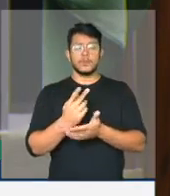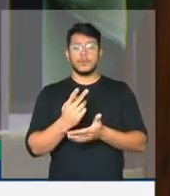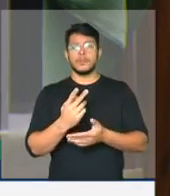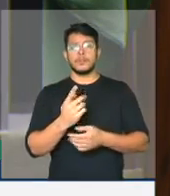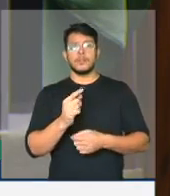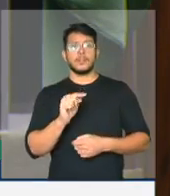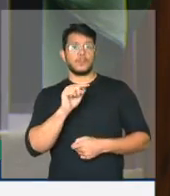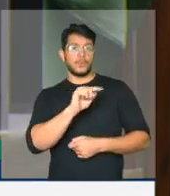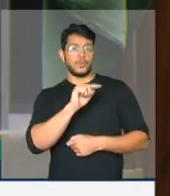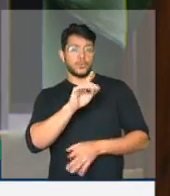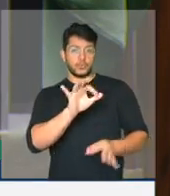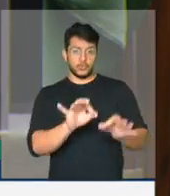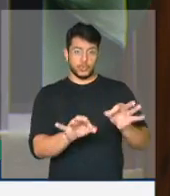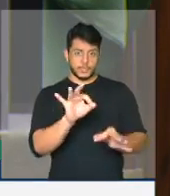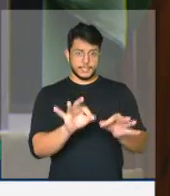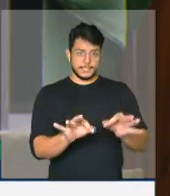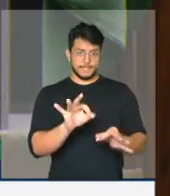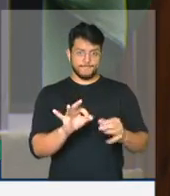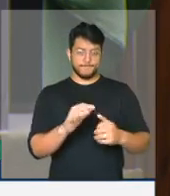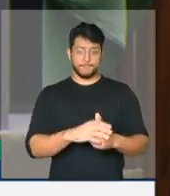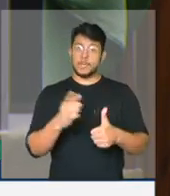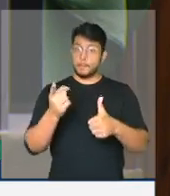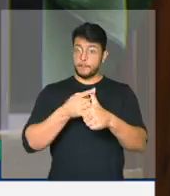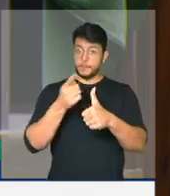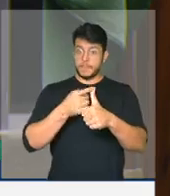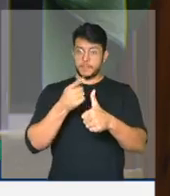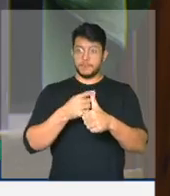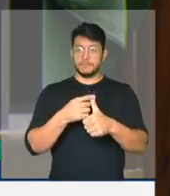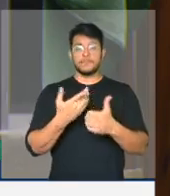os processos. E eu apresentei